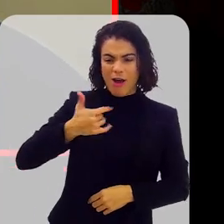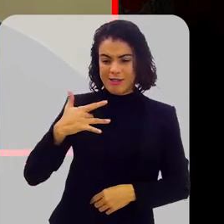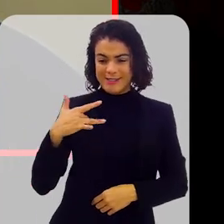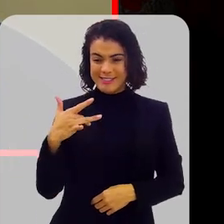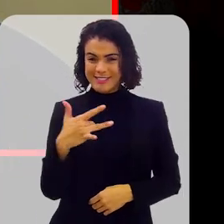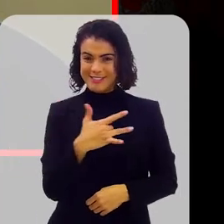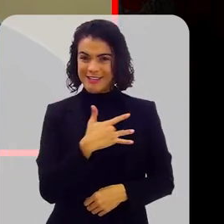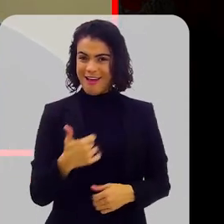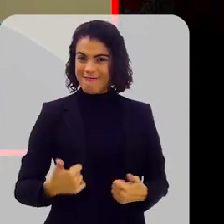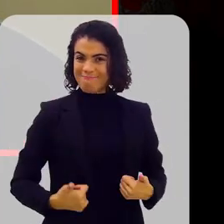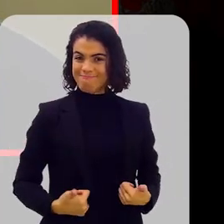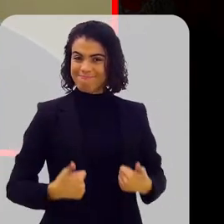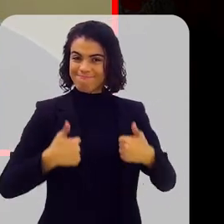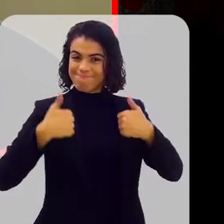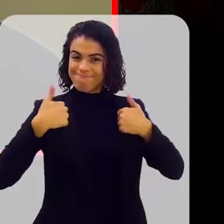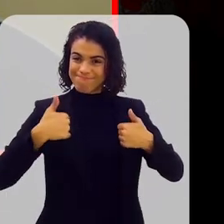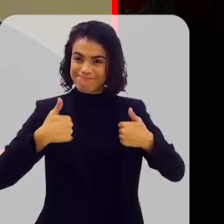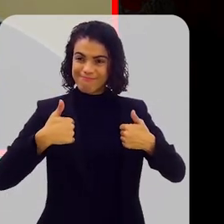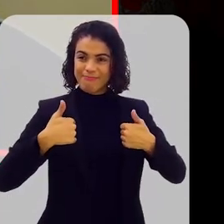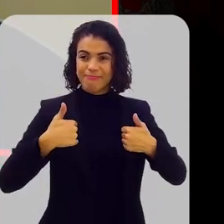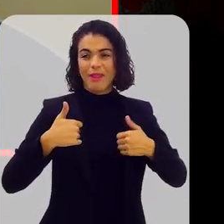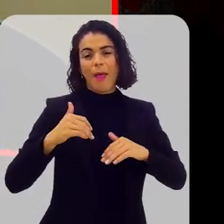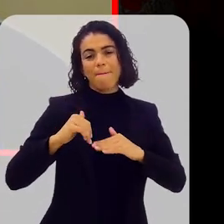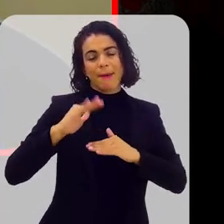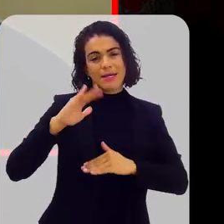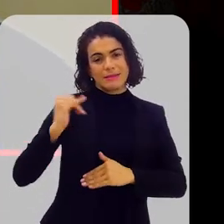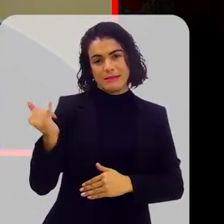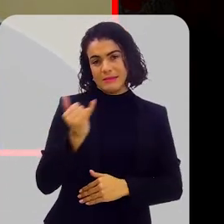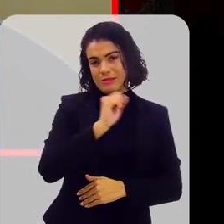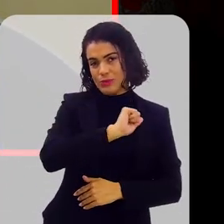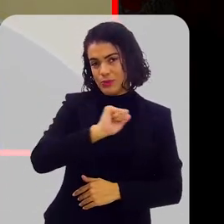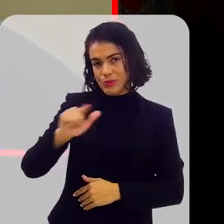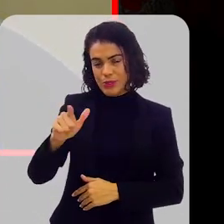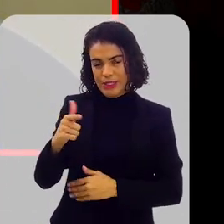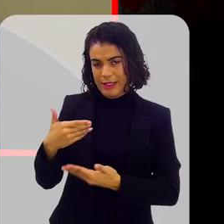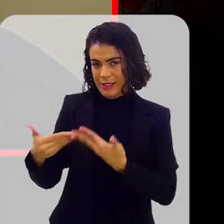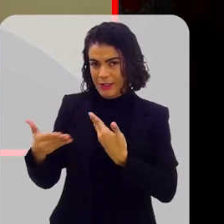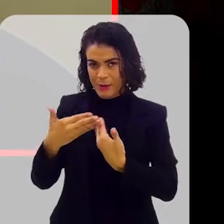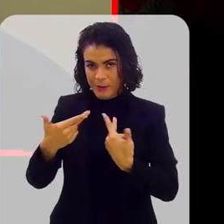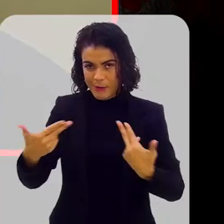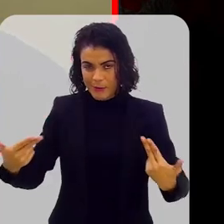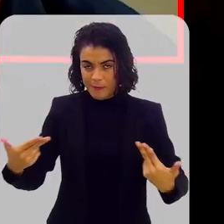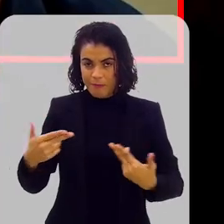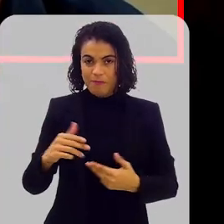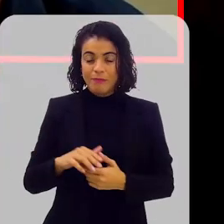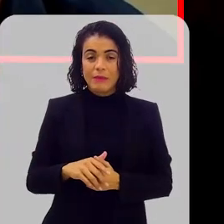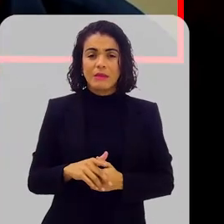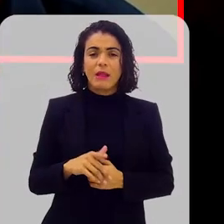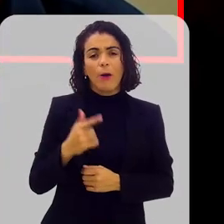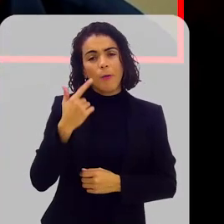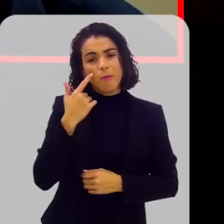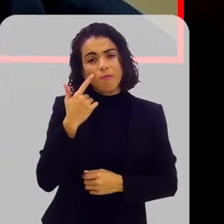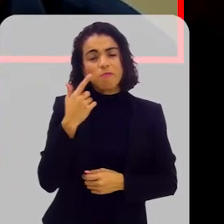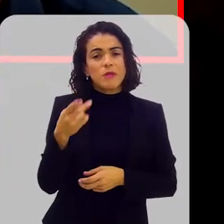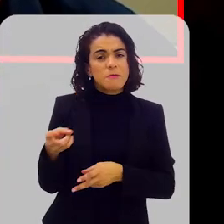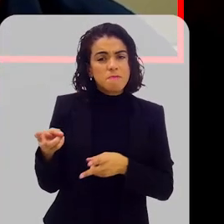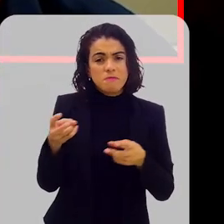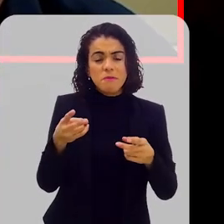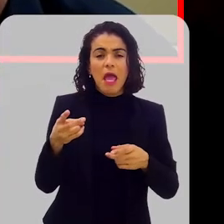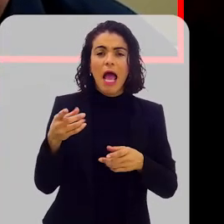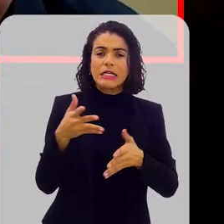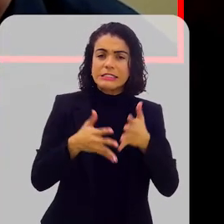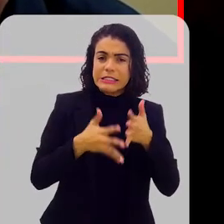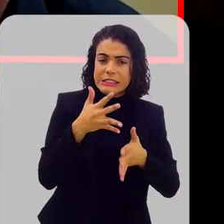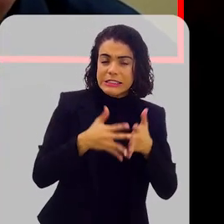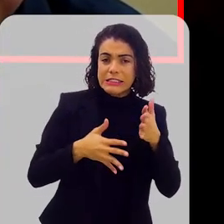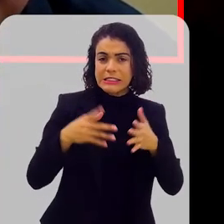melhor, uma vida mais saudável, são muito mais importantes do que qualquer outra coisa. Então, dentro do possível,